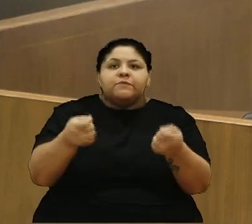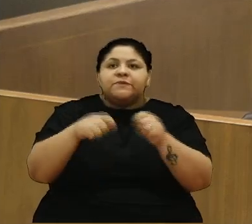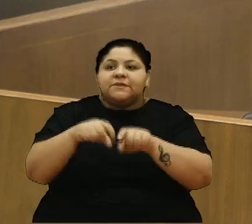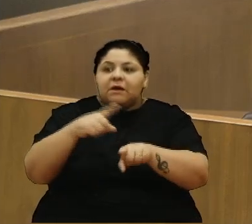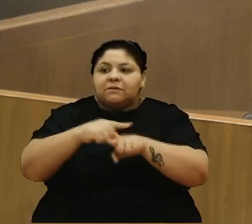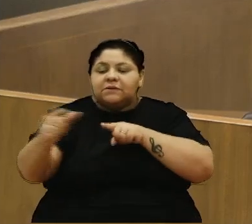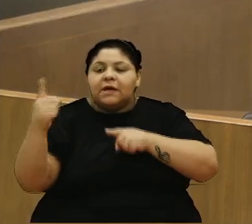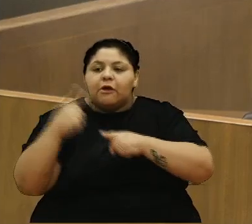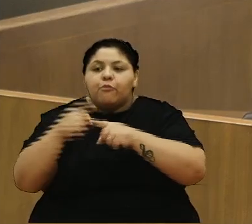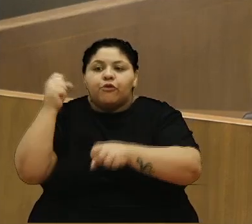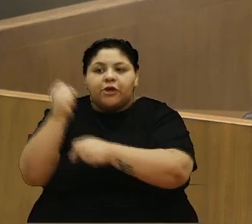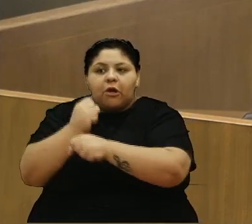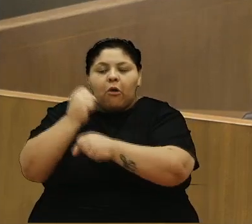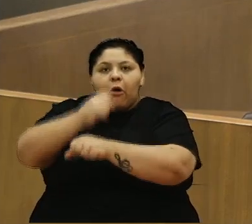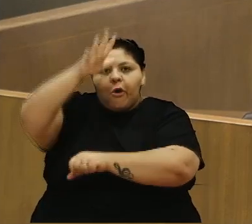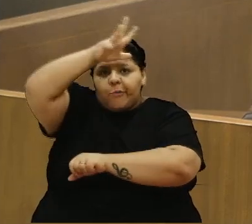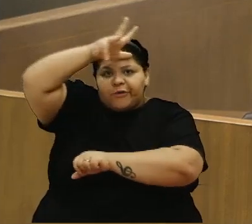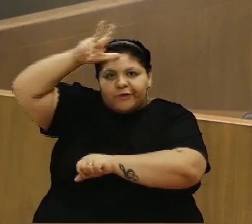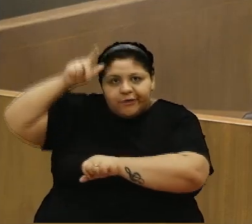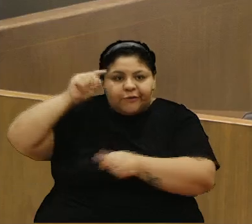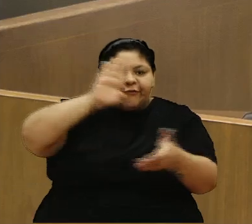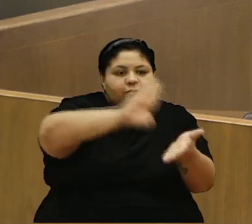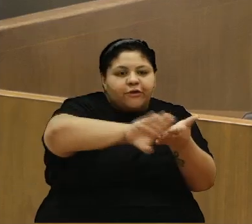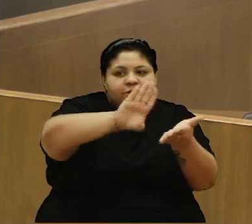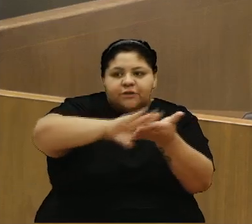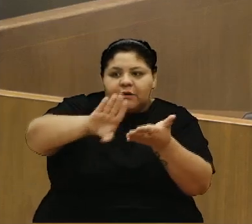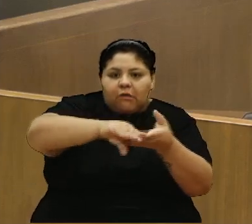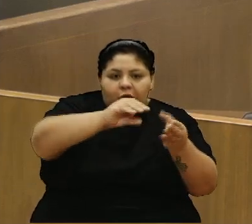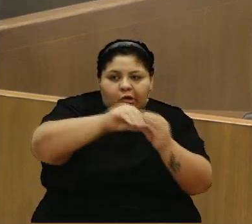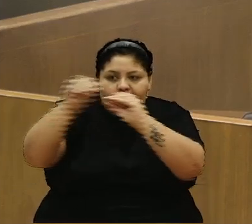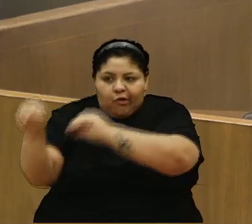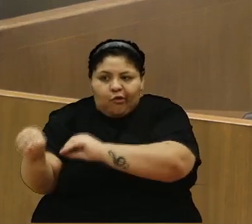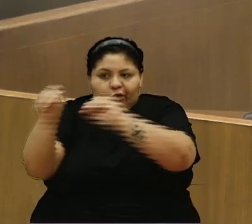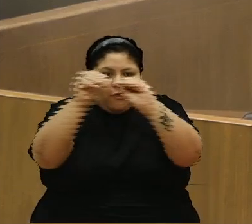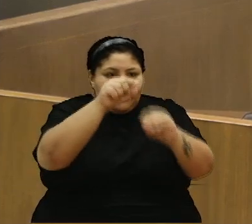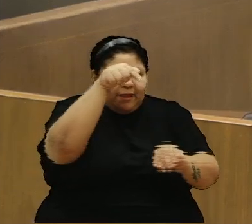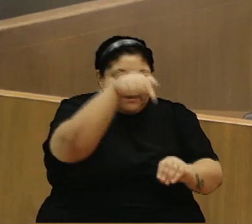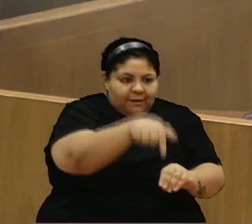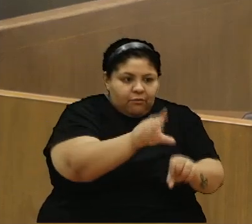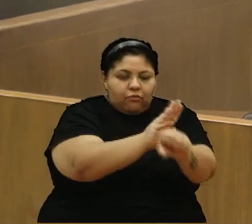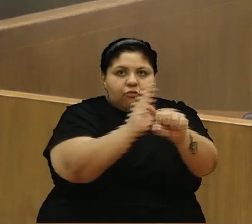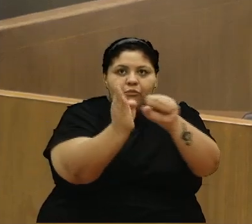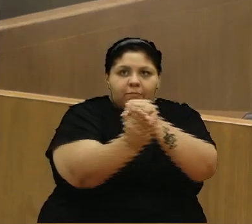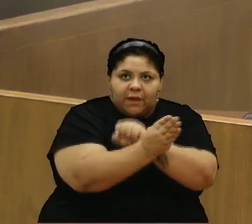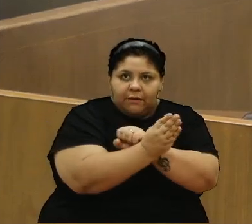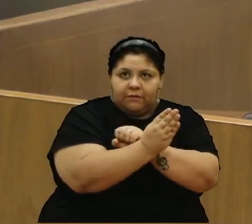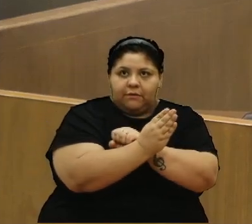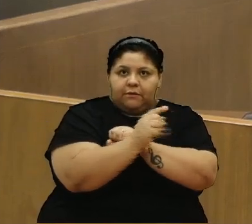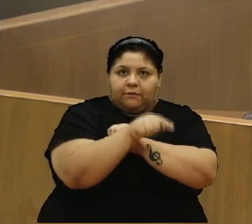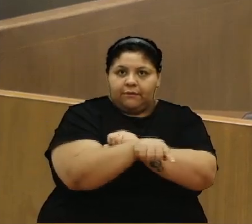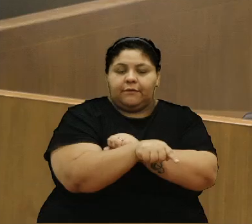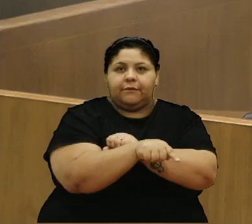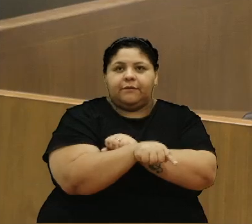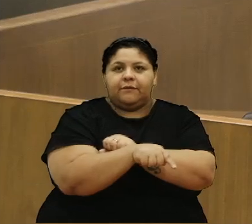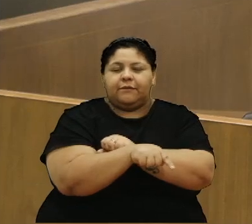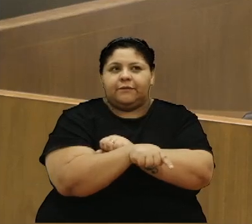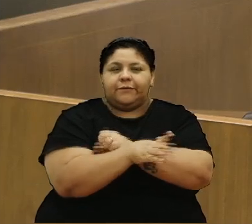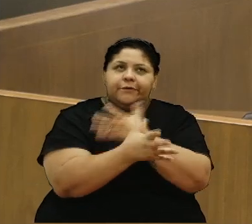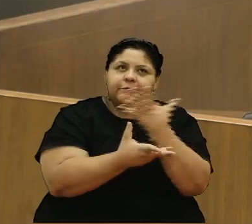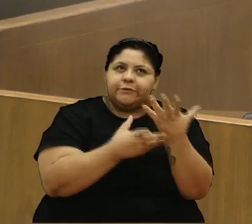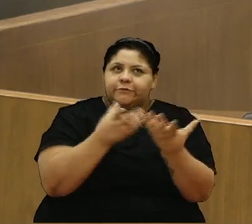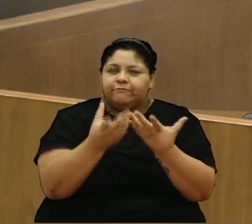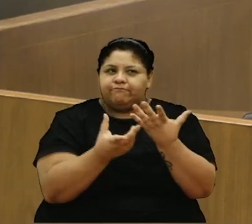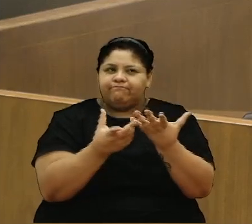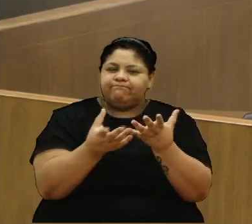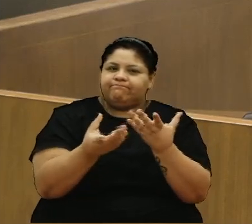foram retiradas de vários locais da cidade e colocadas lá. E aí, a princípio, num